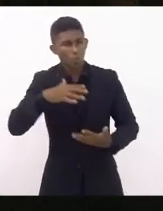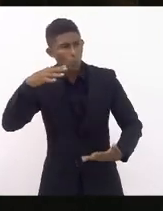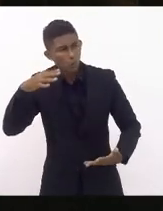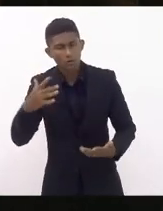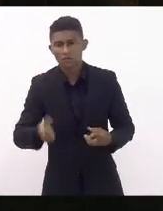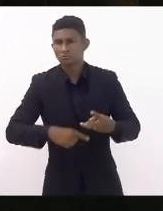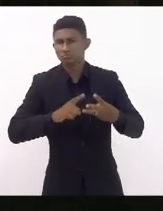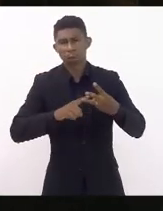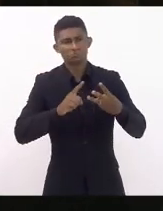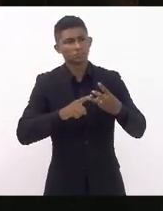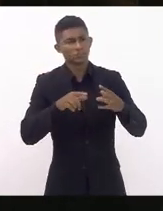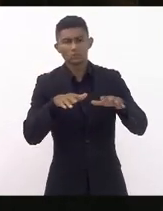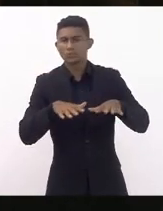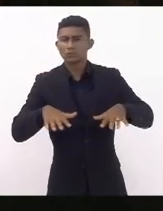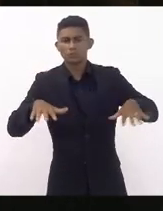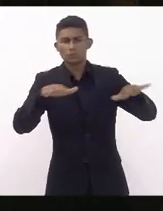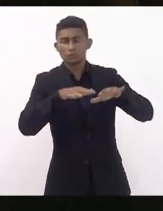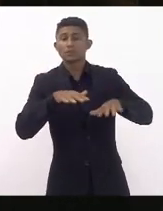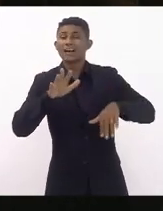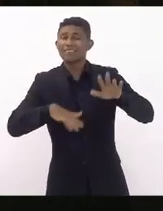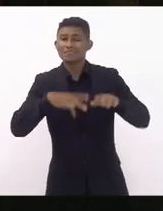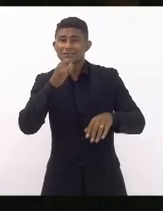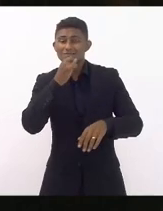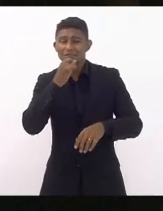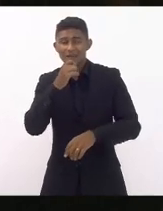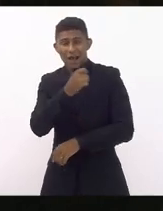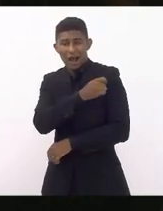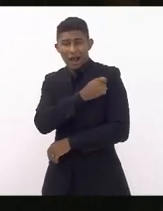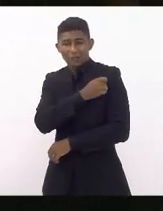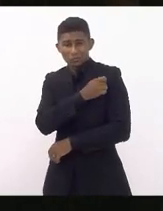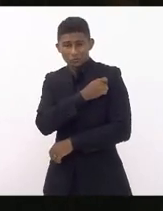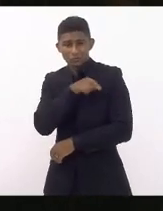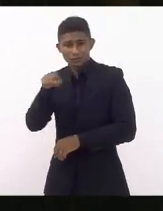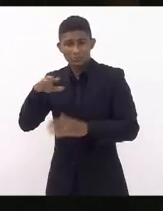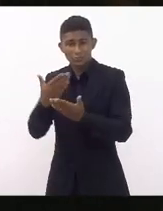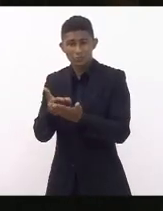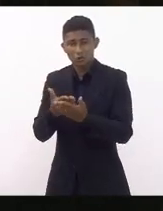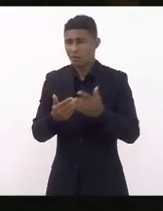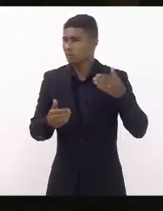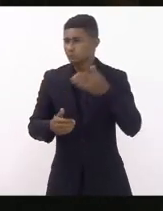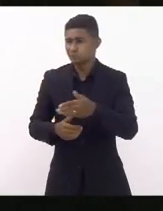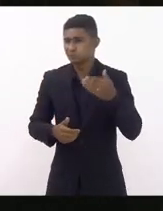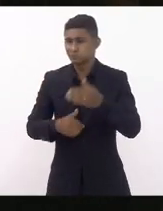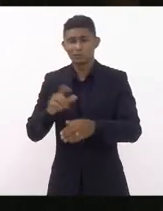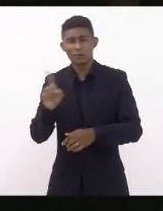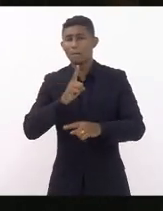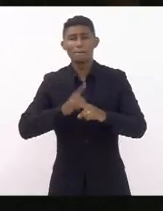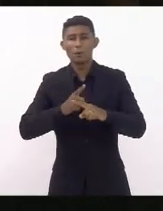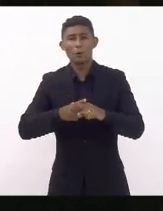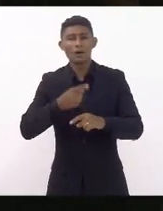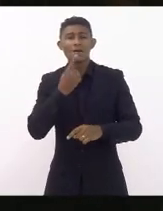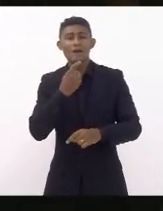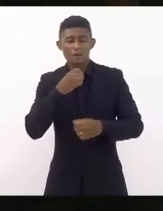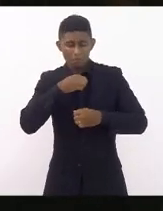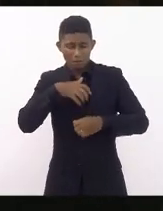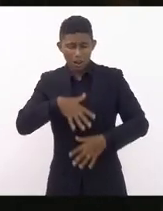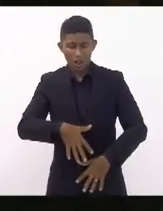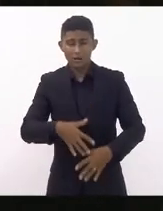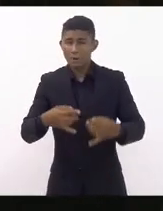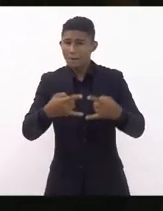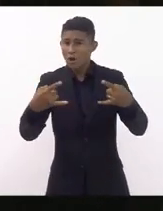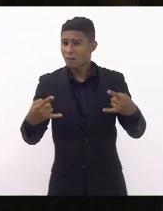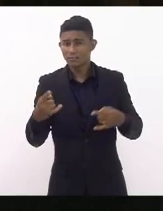Rejane, deixam até de frequentar as aulas porque estão menstruadas e não têm absorvente. Agradeço, senhor